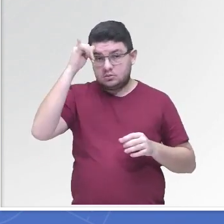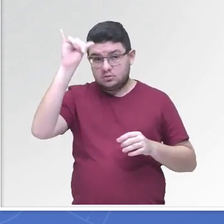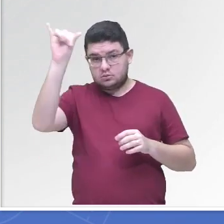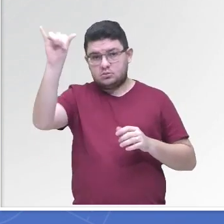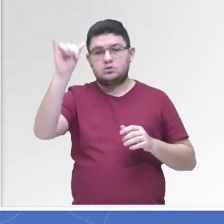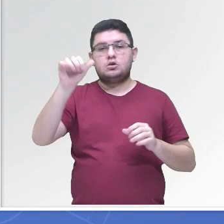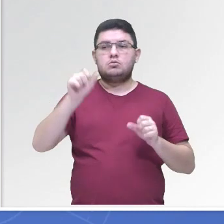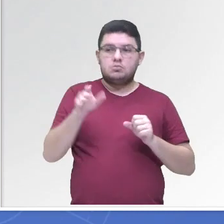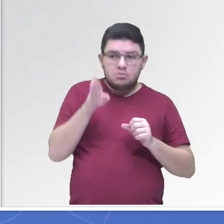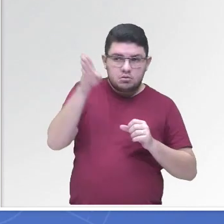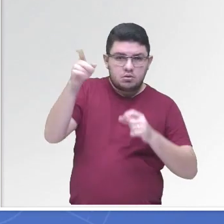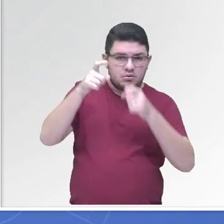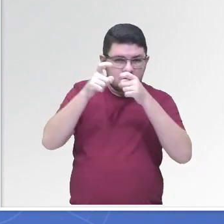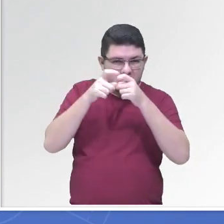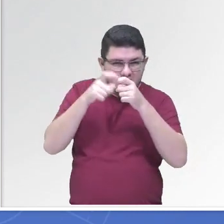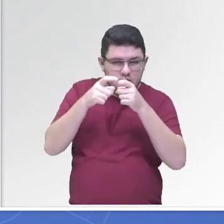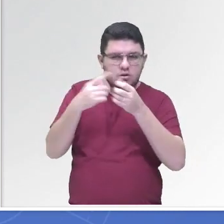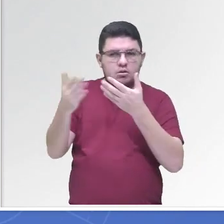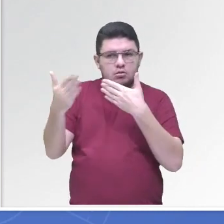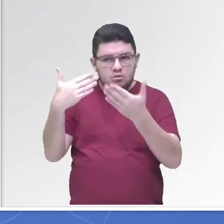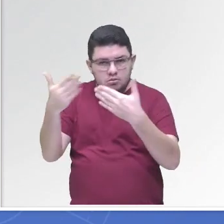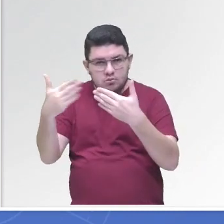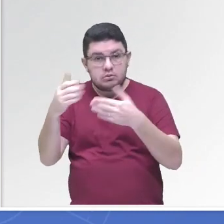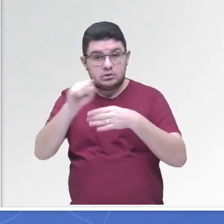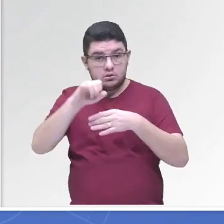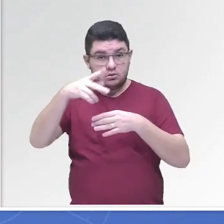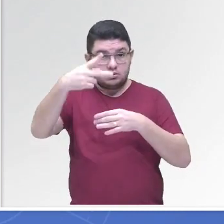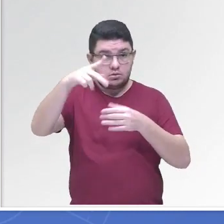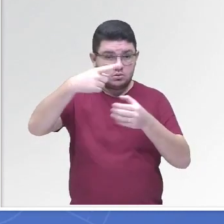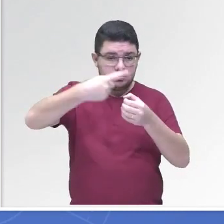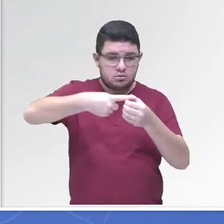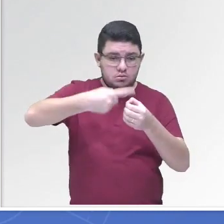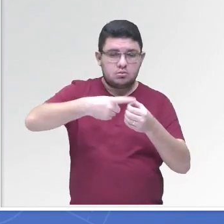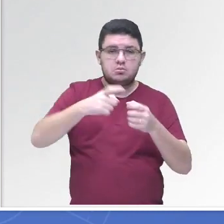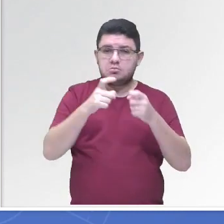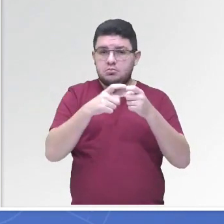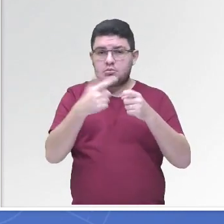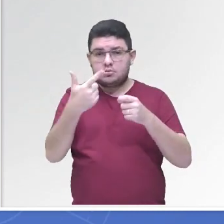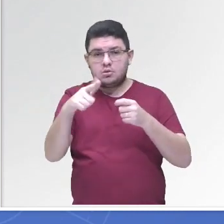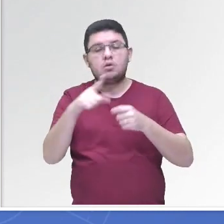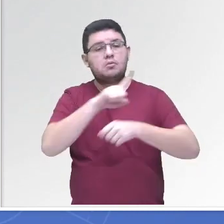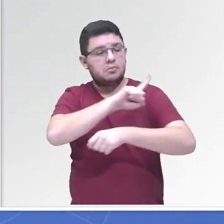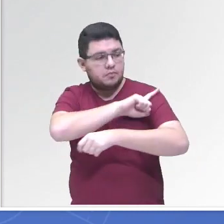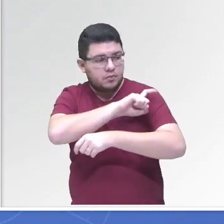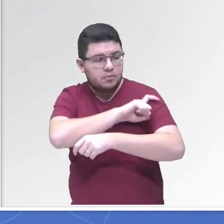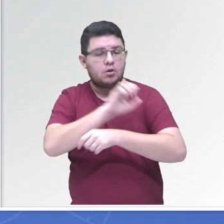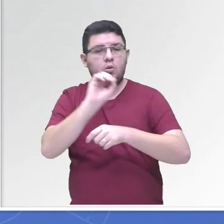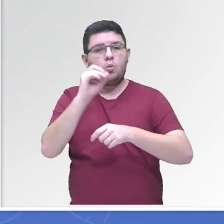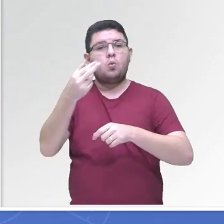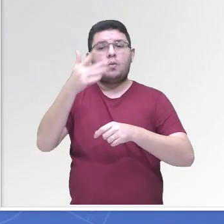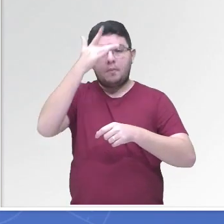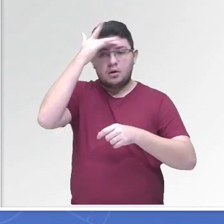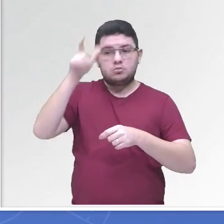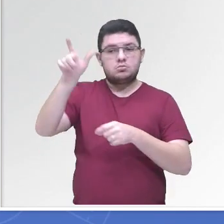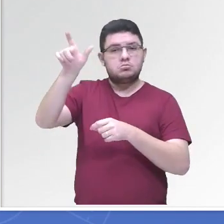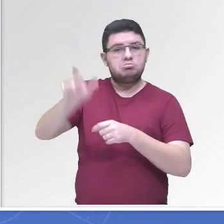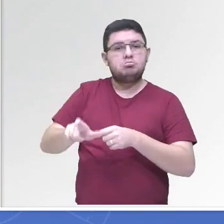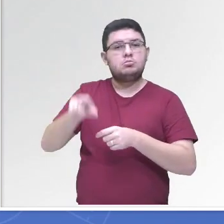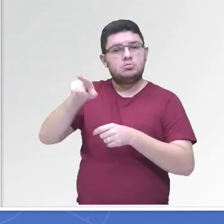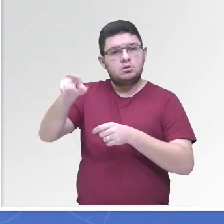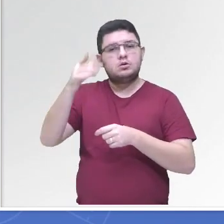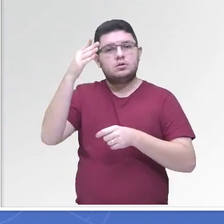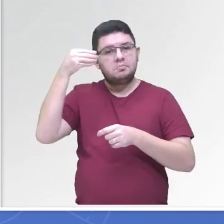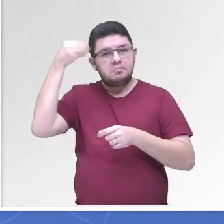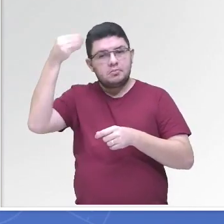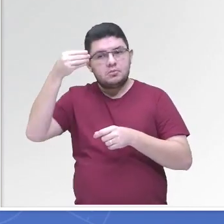um médico. Você que não tem médico aí na sua cidade ou na comunidade, procure um enfermeiro, um agente de saúde, alguém que possa te